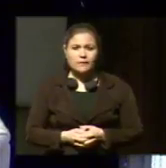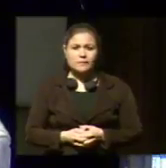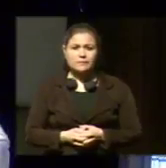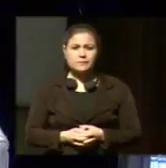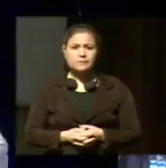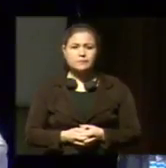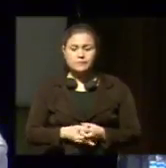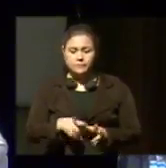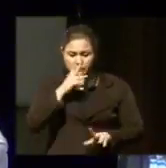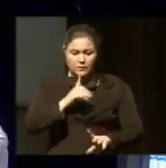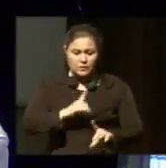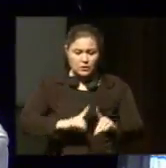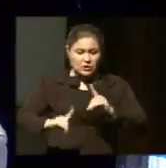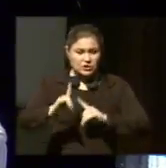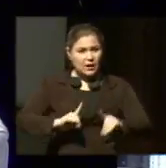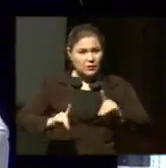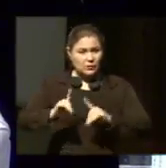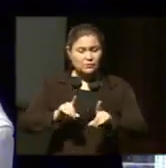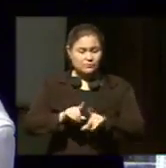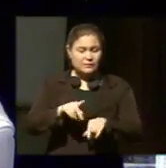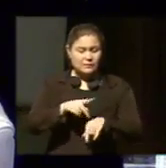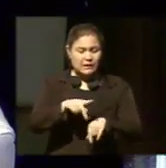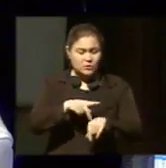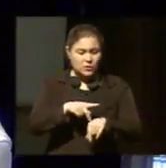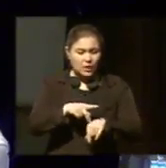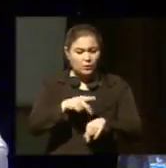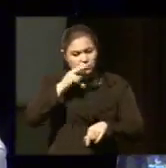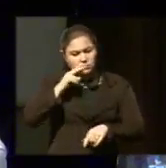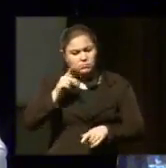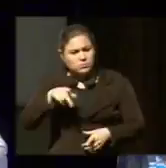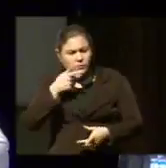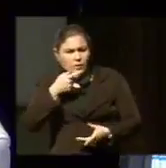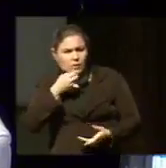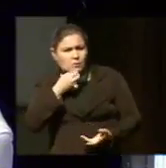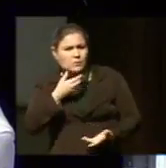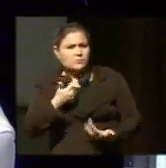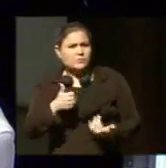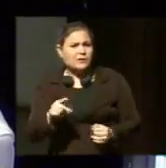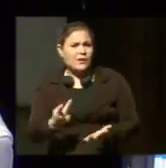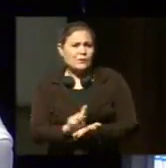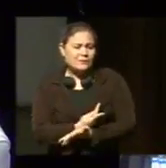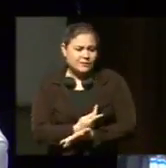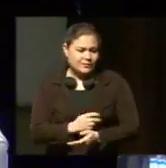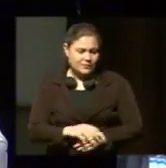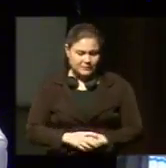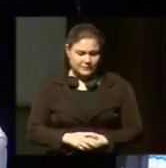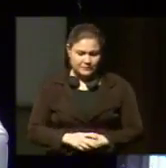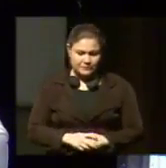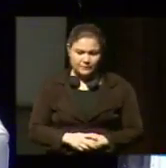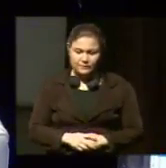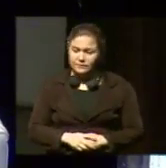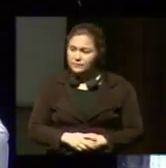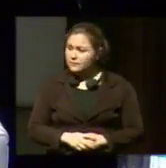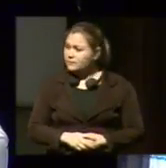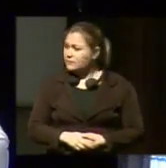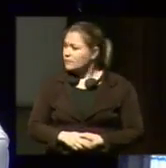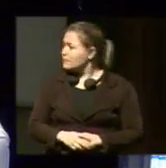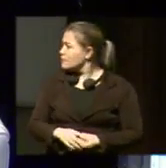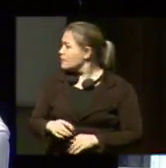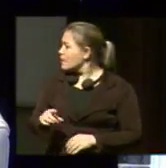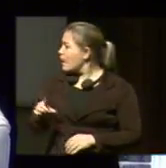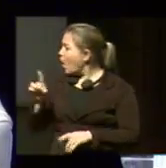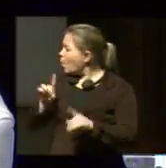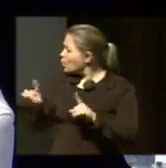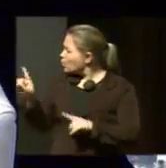Baseada num diálogo intergeracional. E vocês nos falaram: bom, isso também não está acontecendo. Né? Alguns de